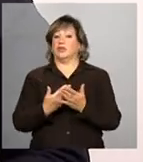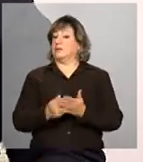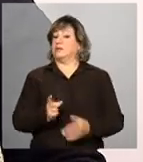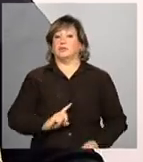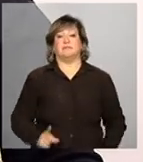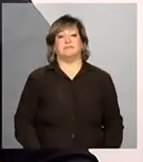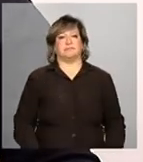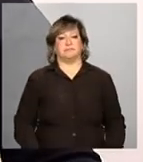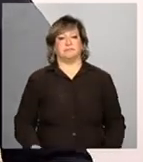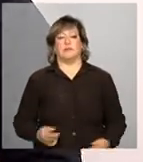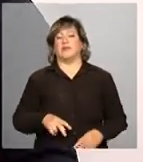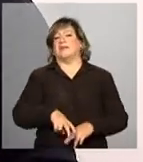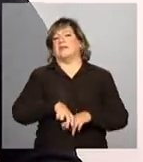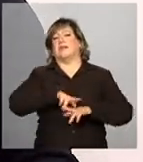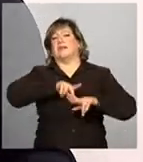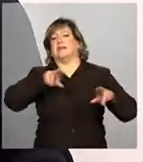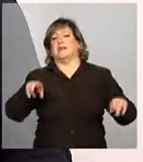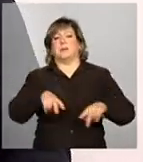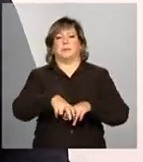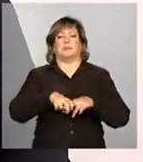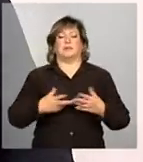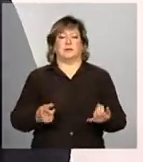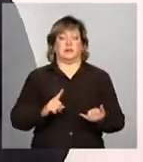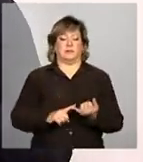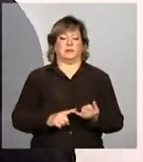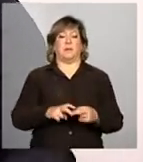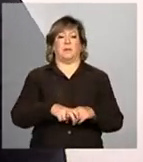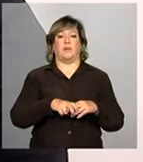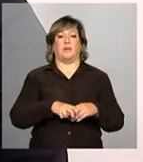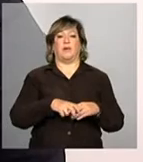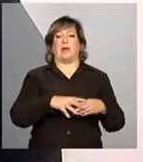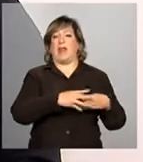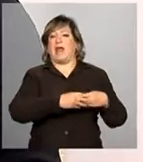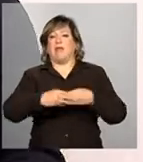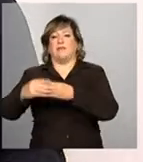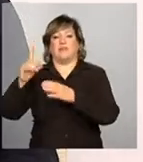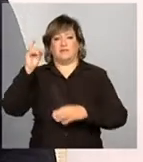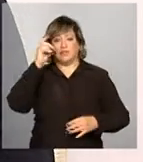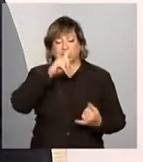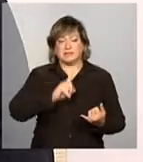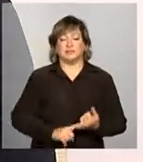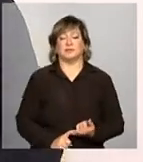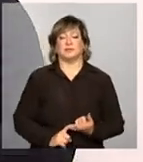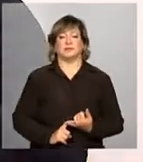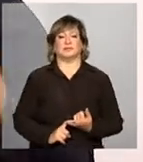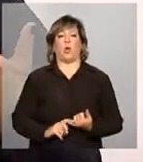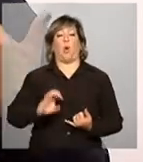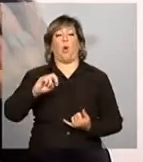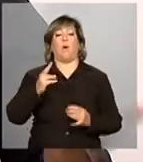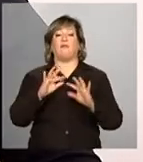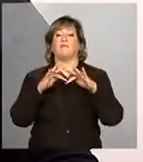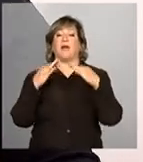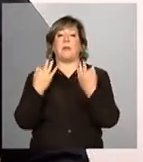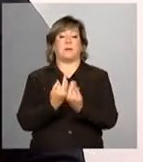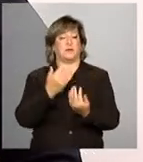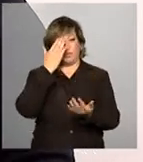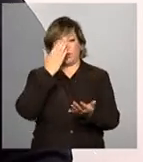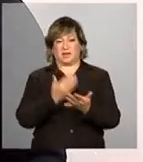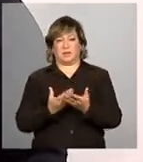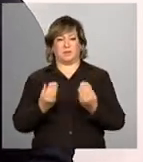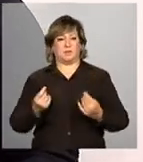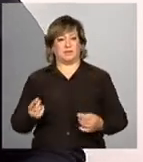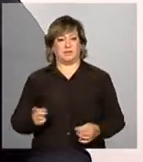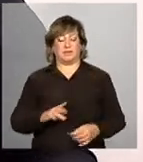por vários motivos seja porque a locomoção é muito difícil seja porque a família não acredita muito